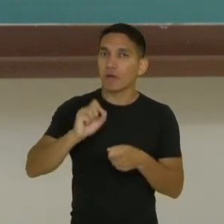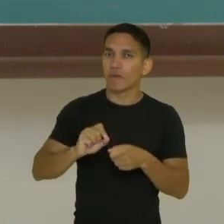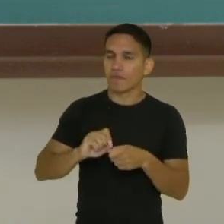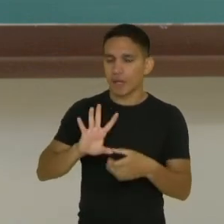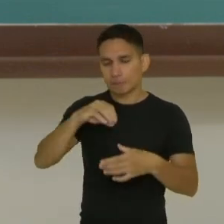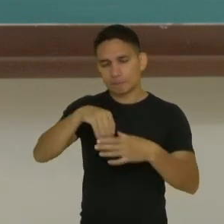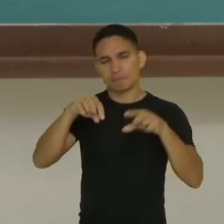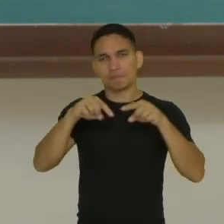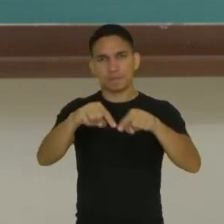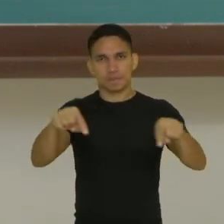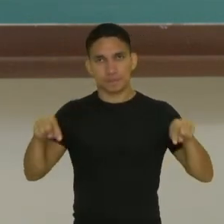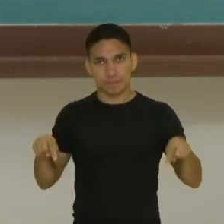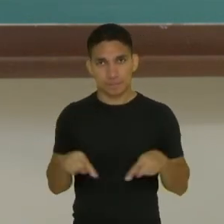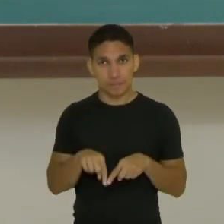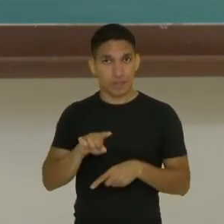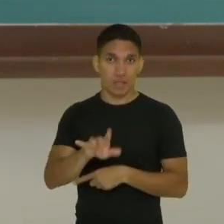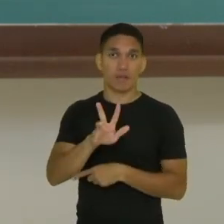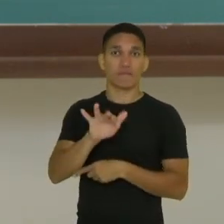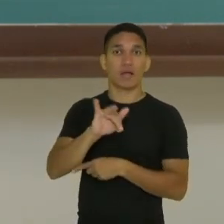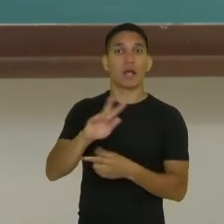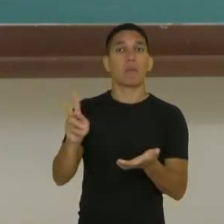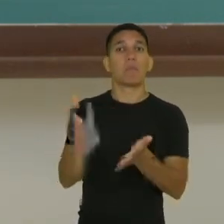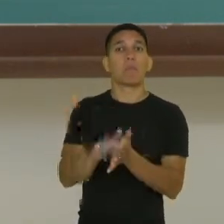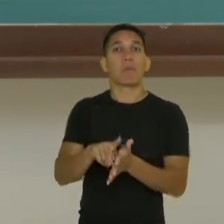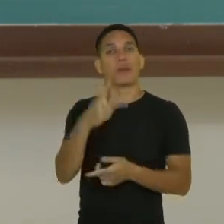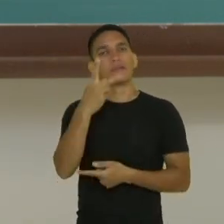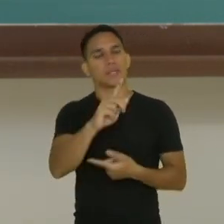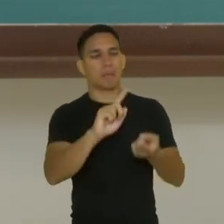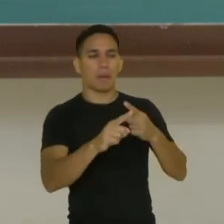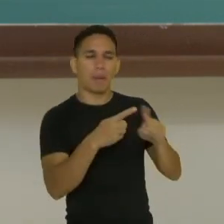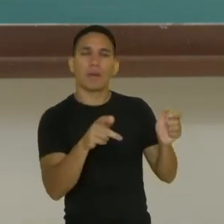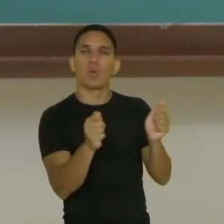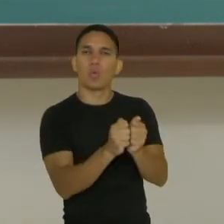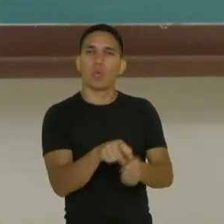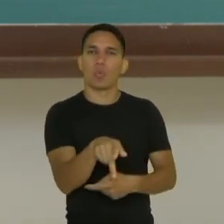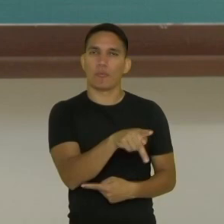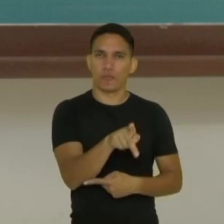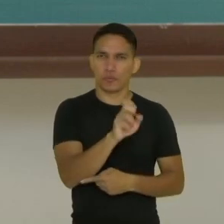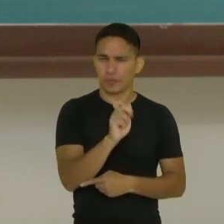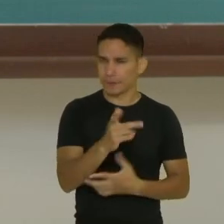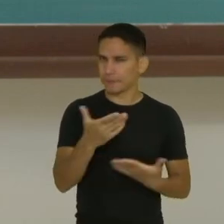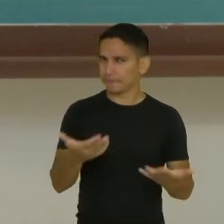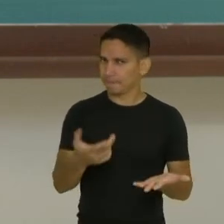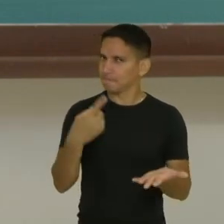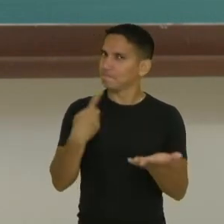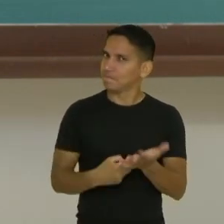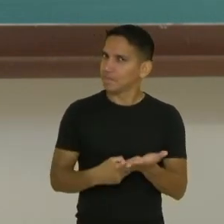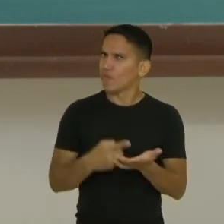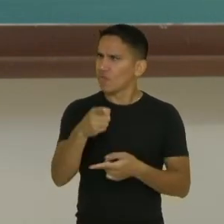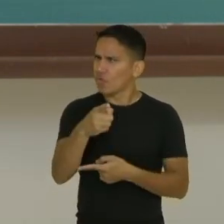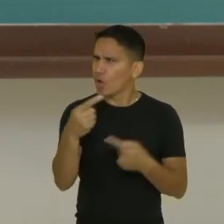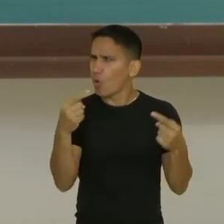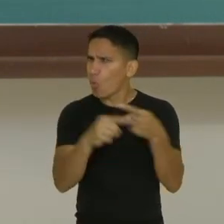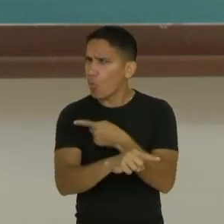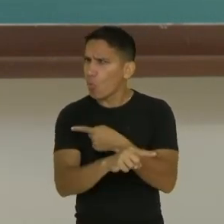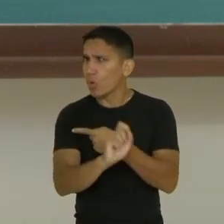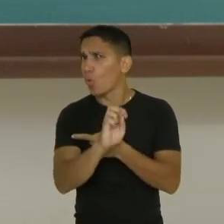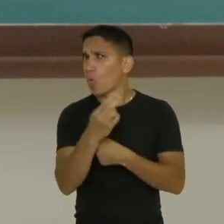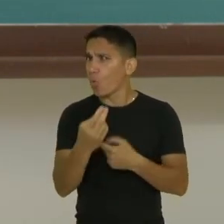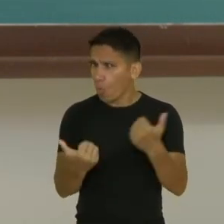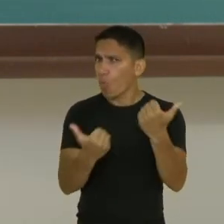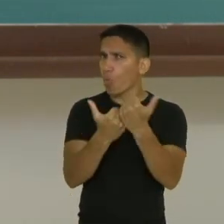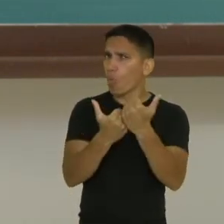sala de aula, né? Isso vai depender da negociação de vocês com os professores. E aí, vocês são contra ou são a favor? Vocês vão ter